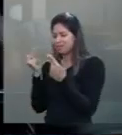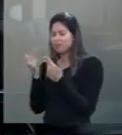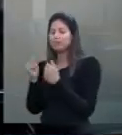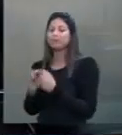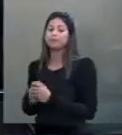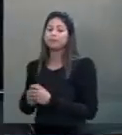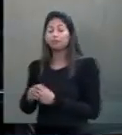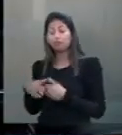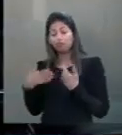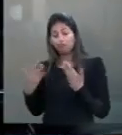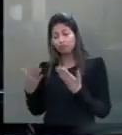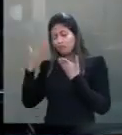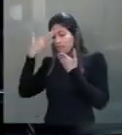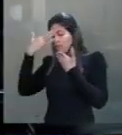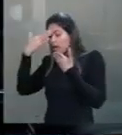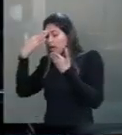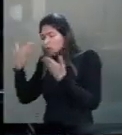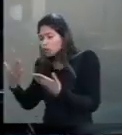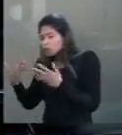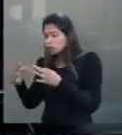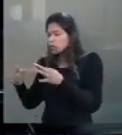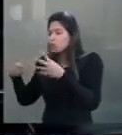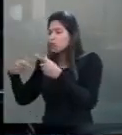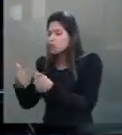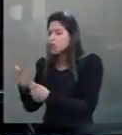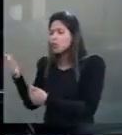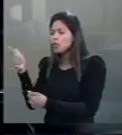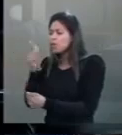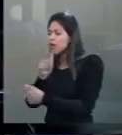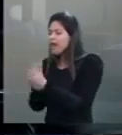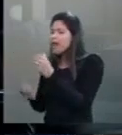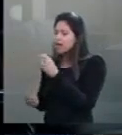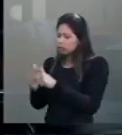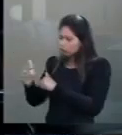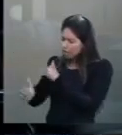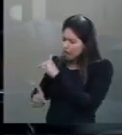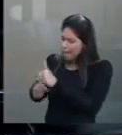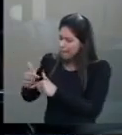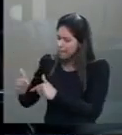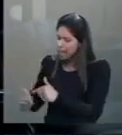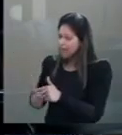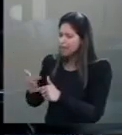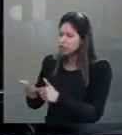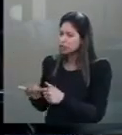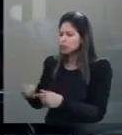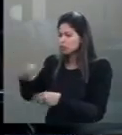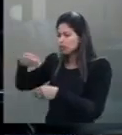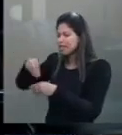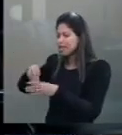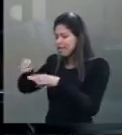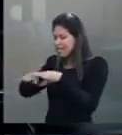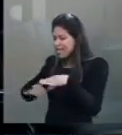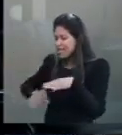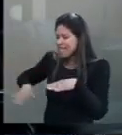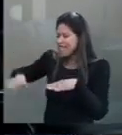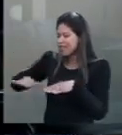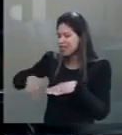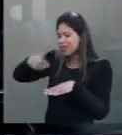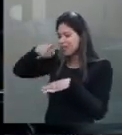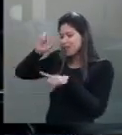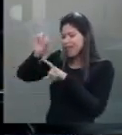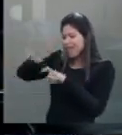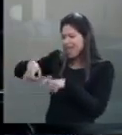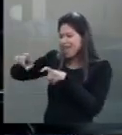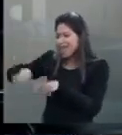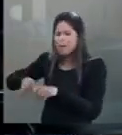Nossa gratidão aos que produzem alimentos, trabalhadores e trabalhadores do campo, sejam brancos, sejam negros,